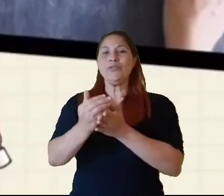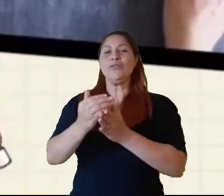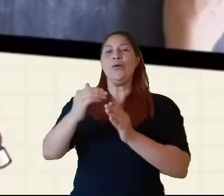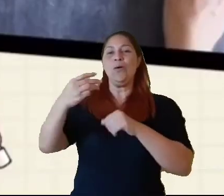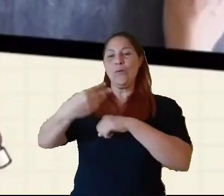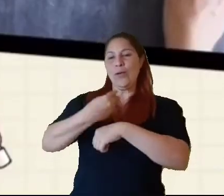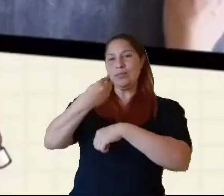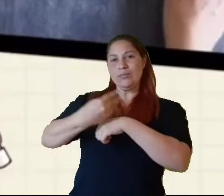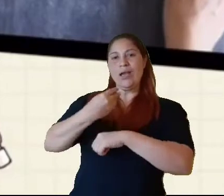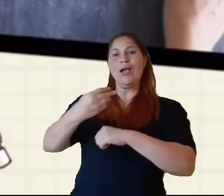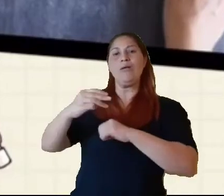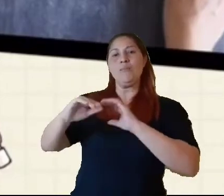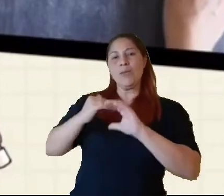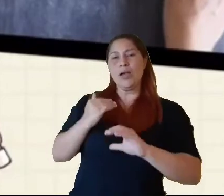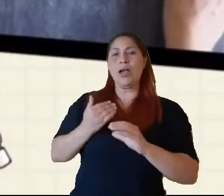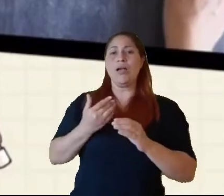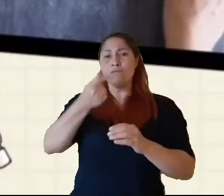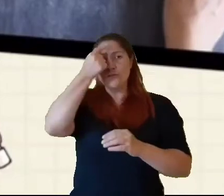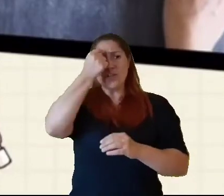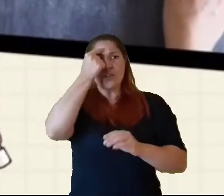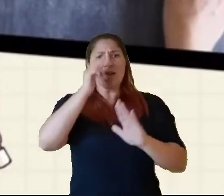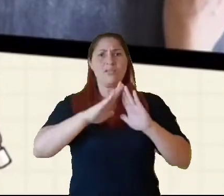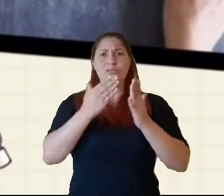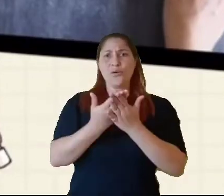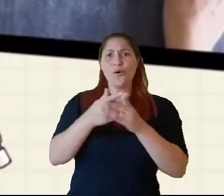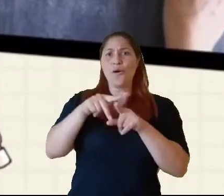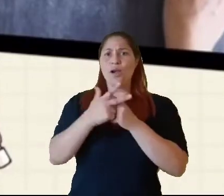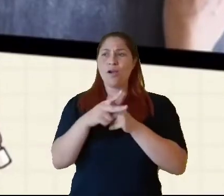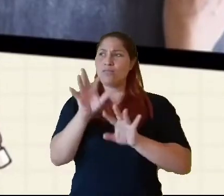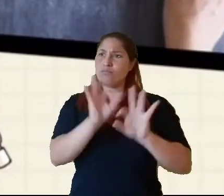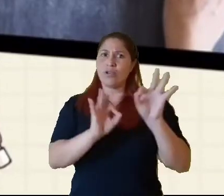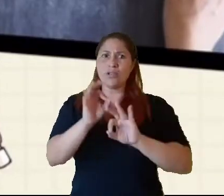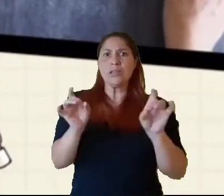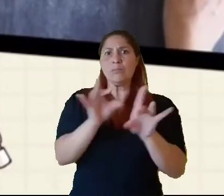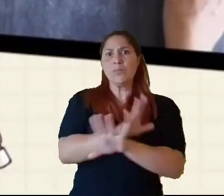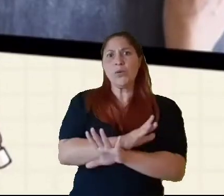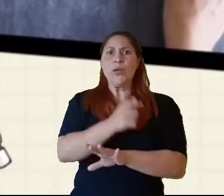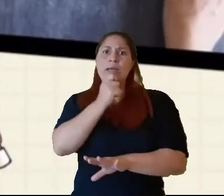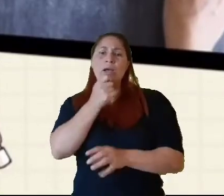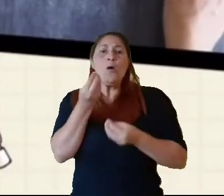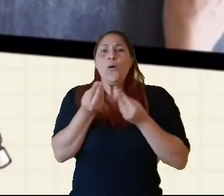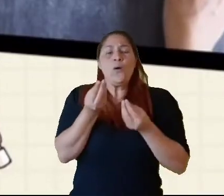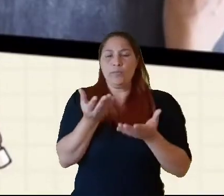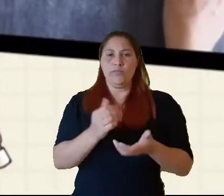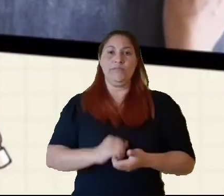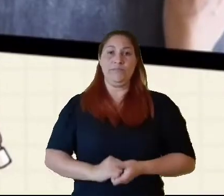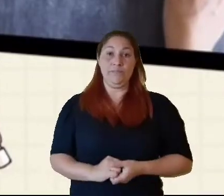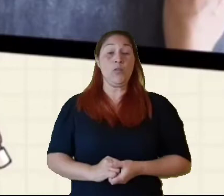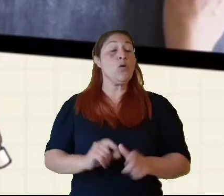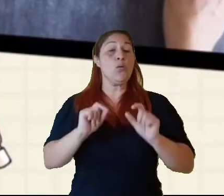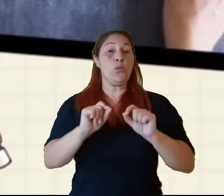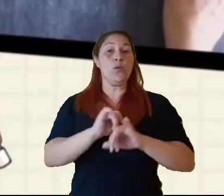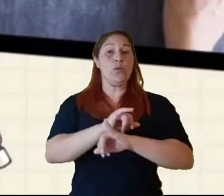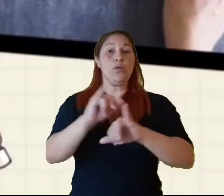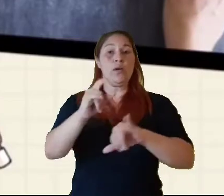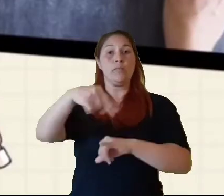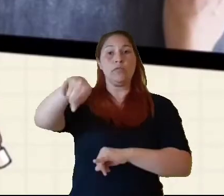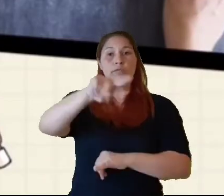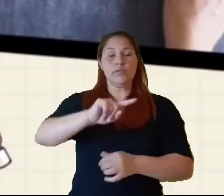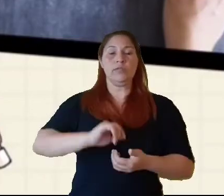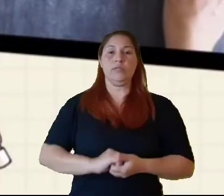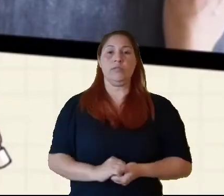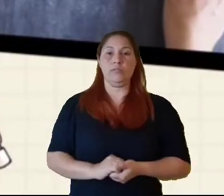Mas, Fernanda, reformaram a escola? Como é que tá? Tá pronta? Não tá? O que eu posso dizer para vocês hoje? Nós